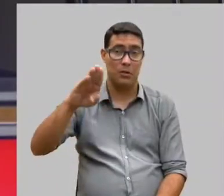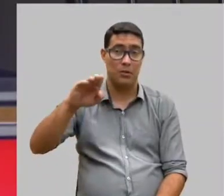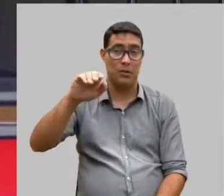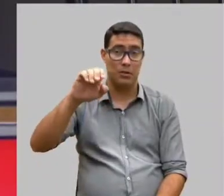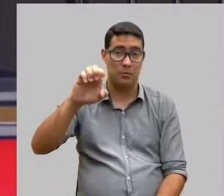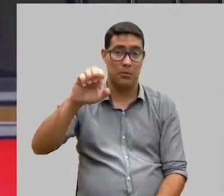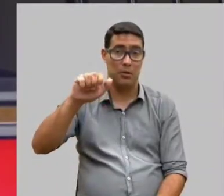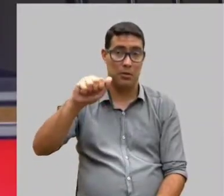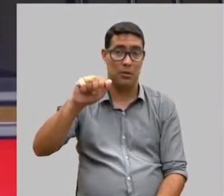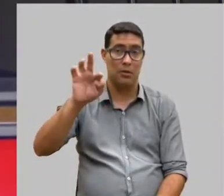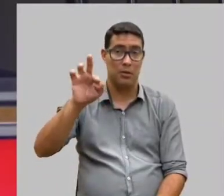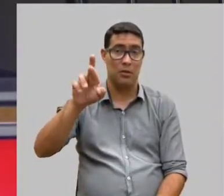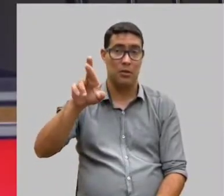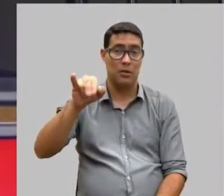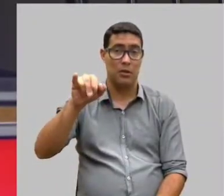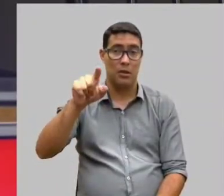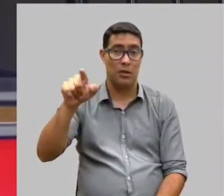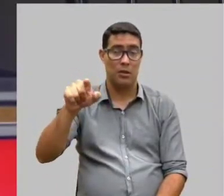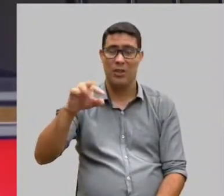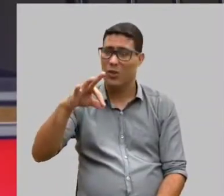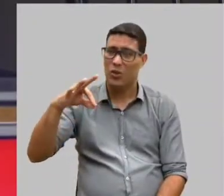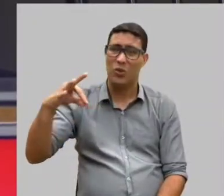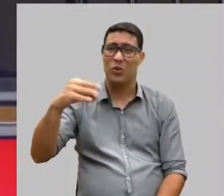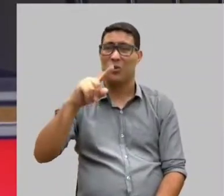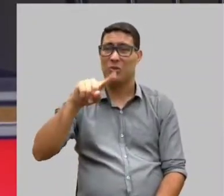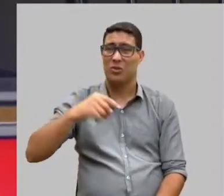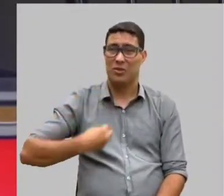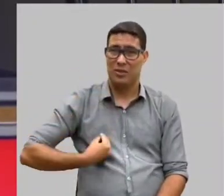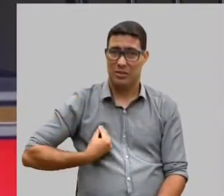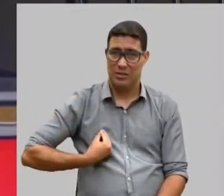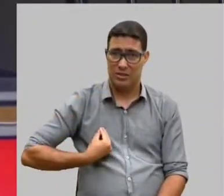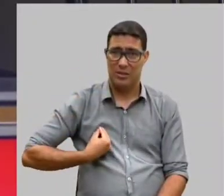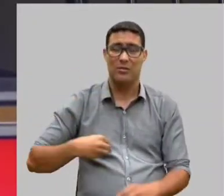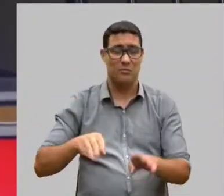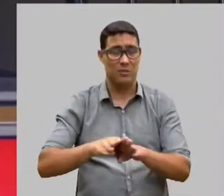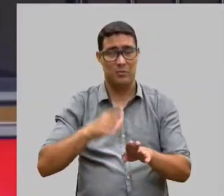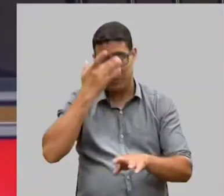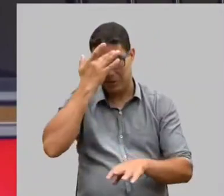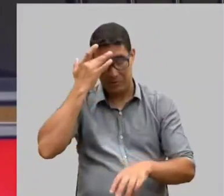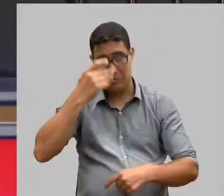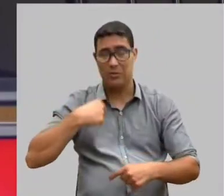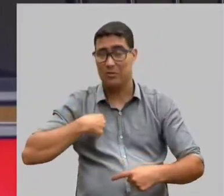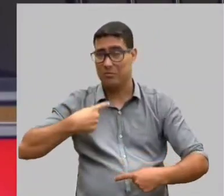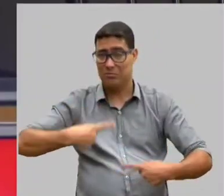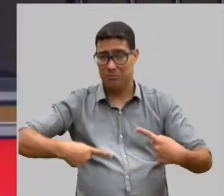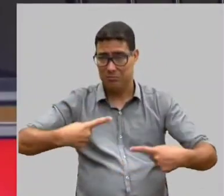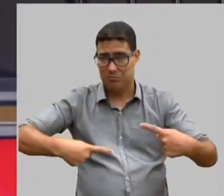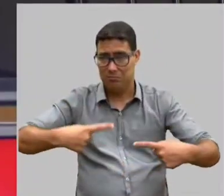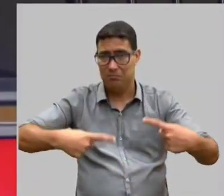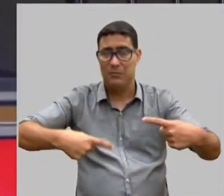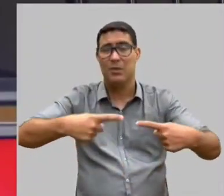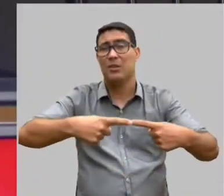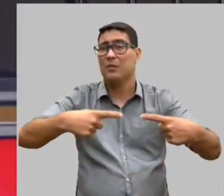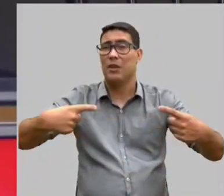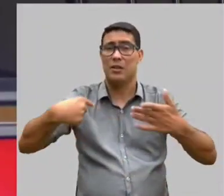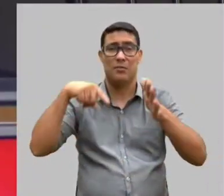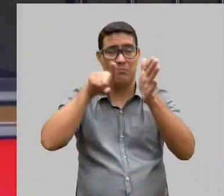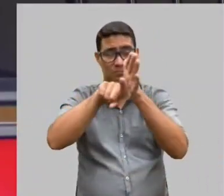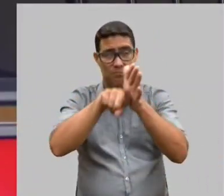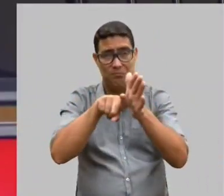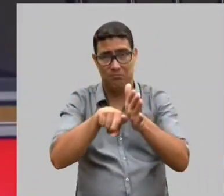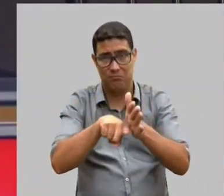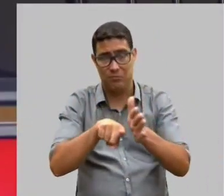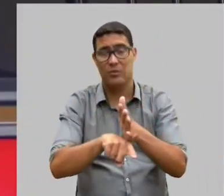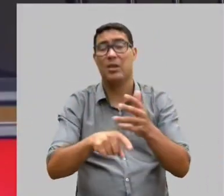e todos aqui presentees a minha Debora olila que vai discutir que vai me questionar alguns pontos aqui que